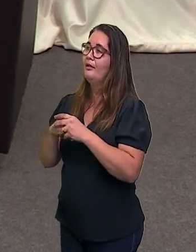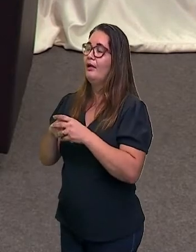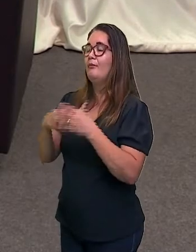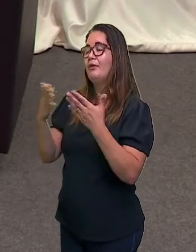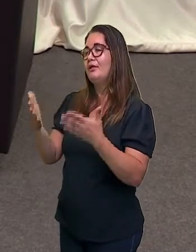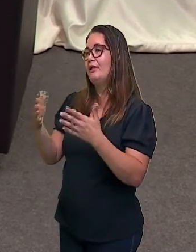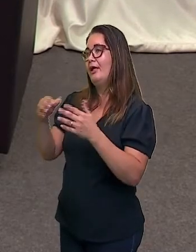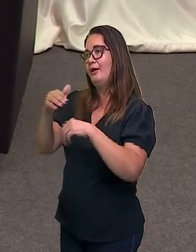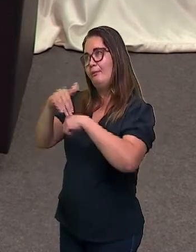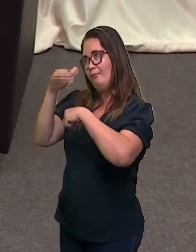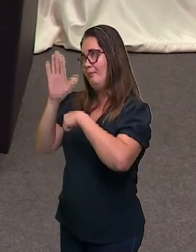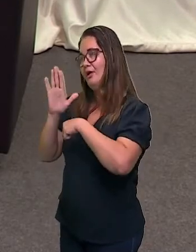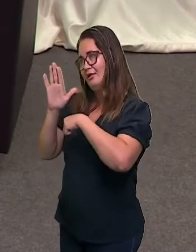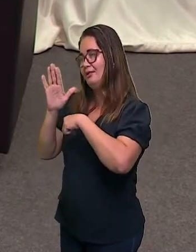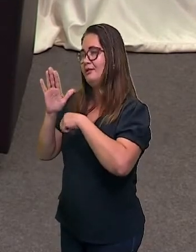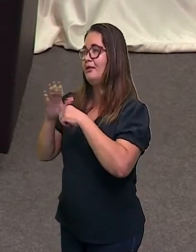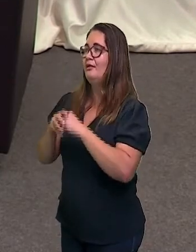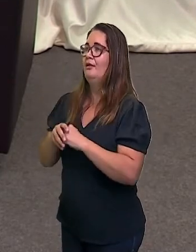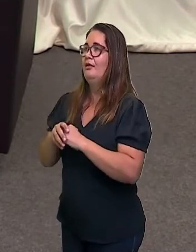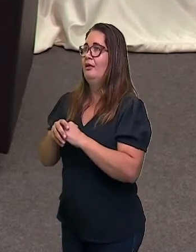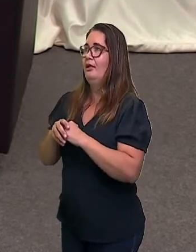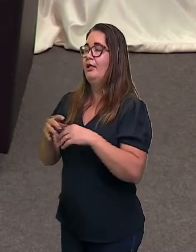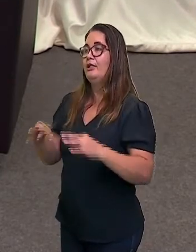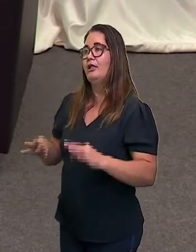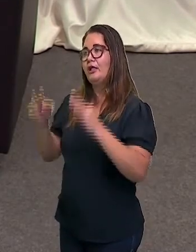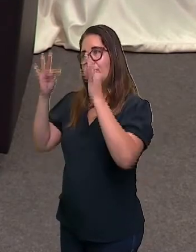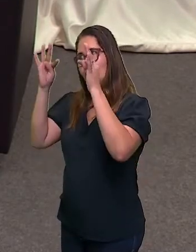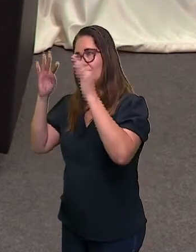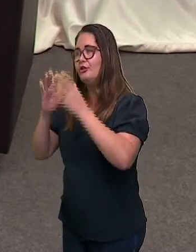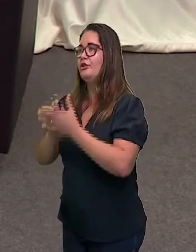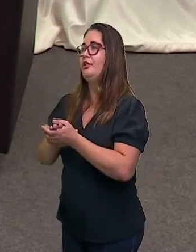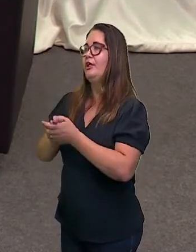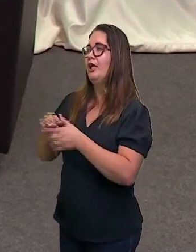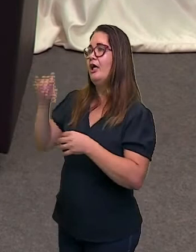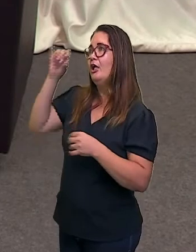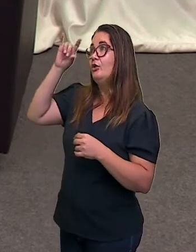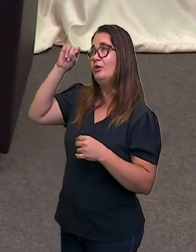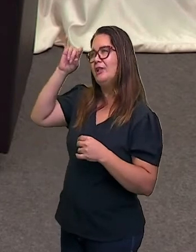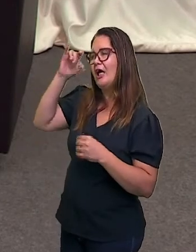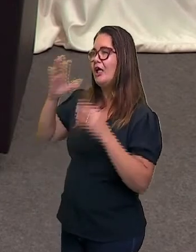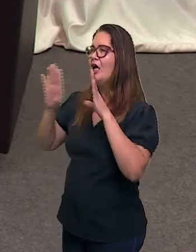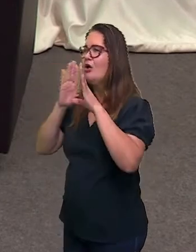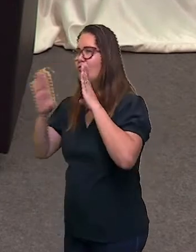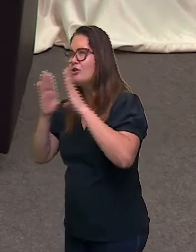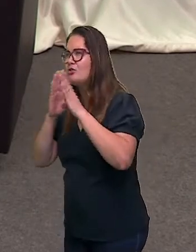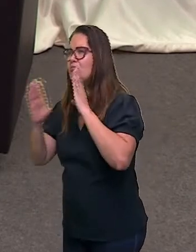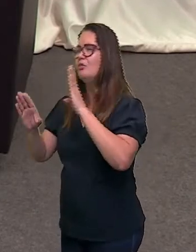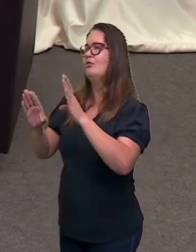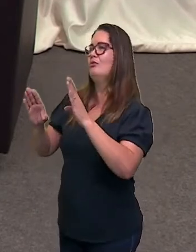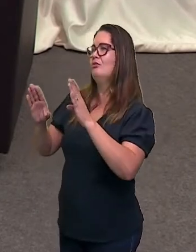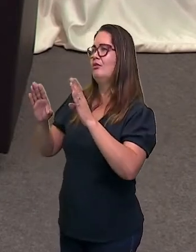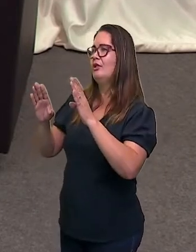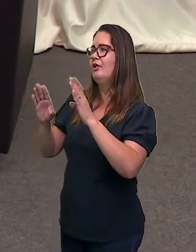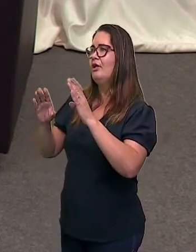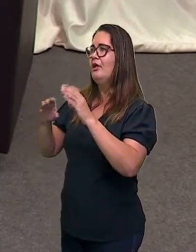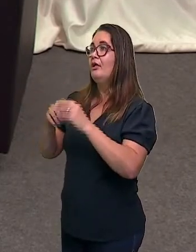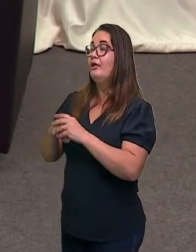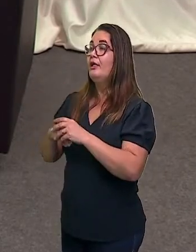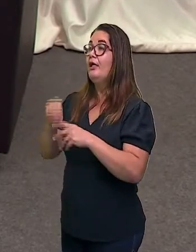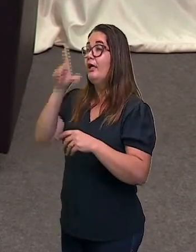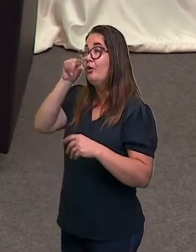os meninos, né? O Instagram, por exemplo, também. Eu tive que usar muito, além de postar